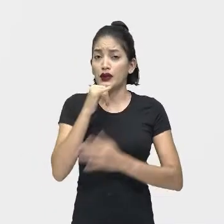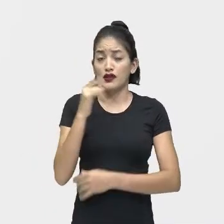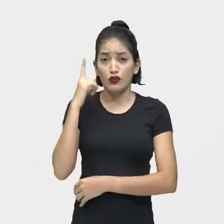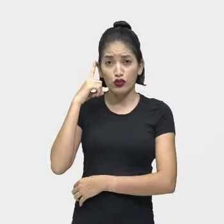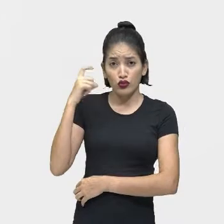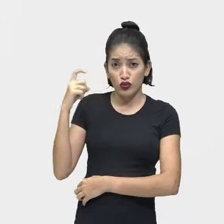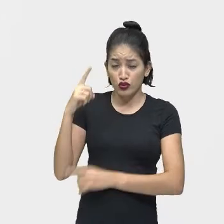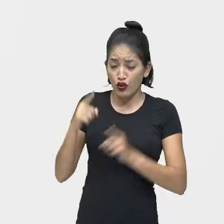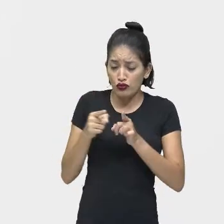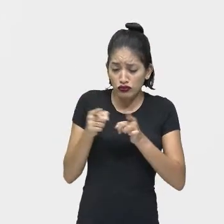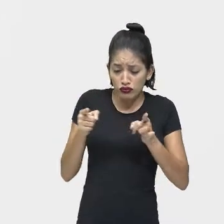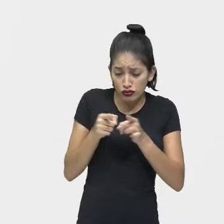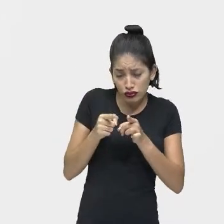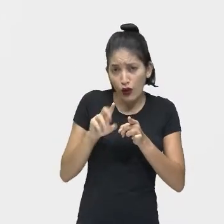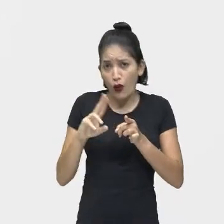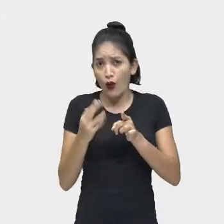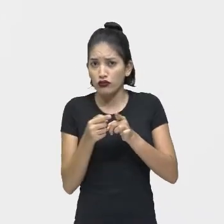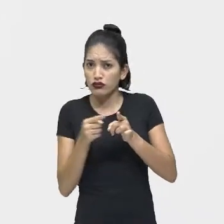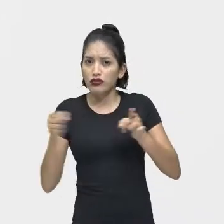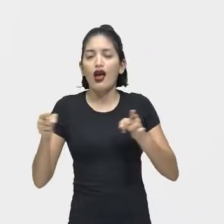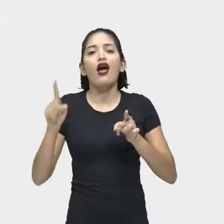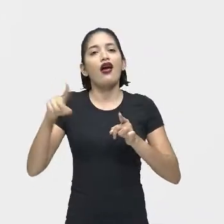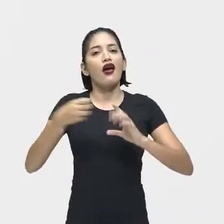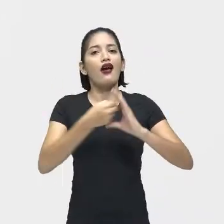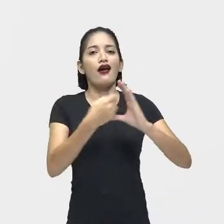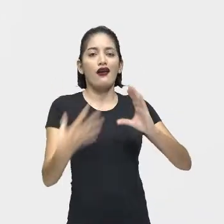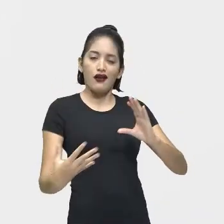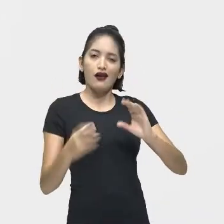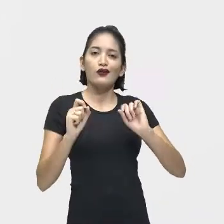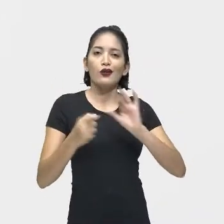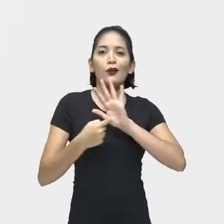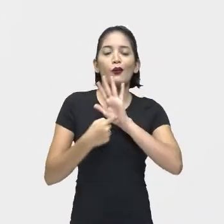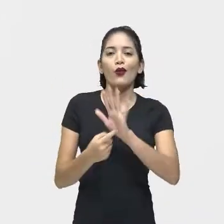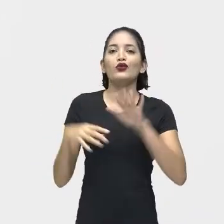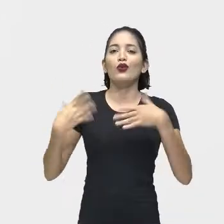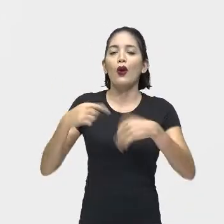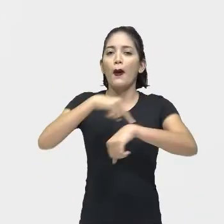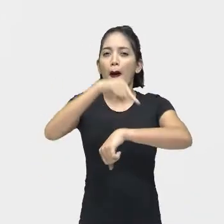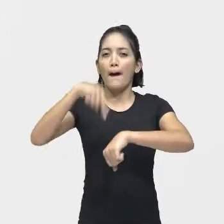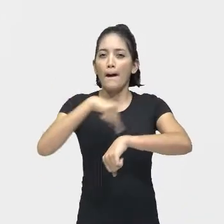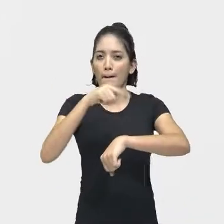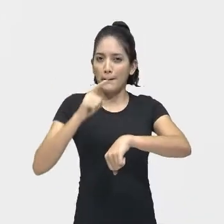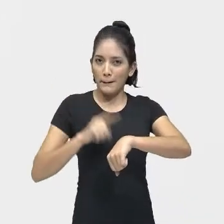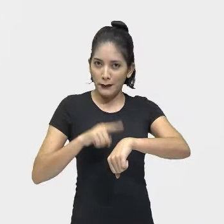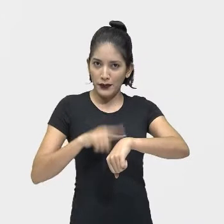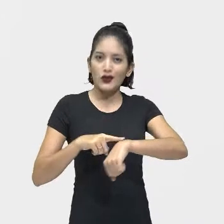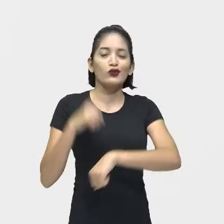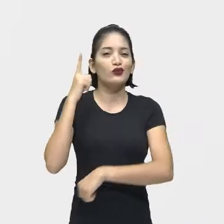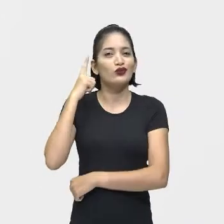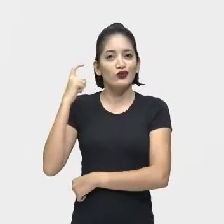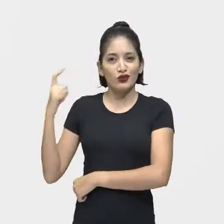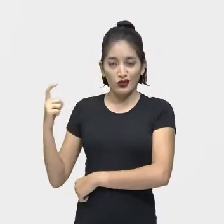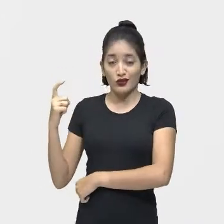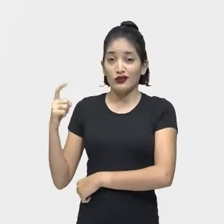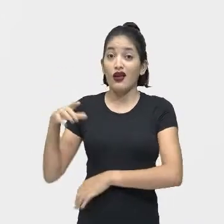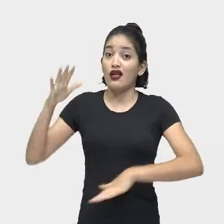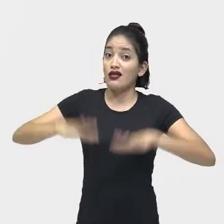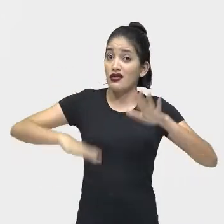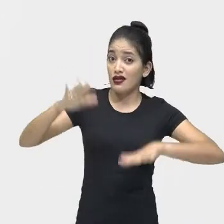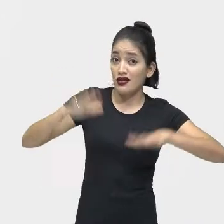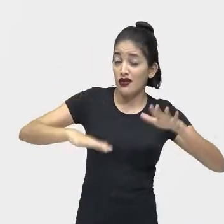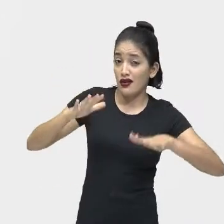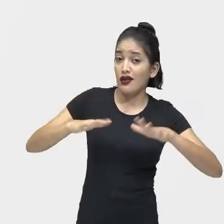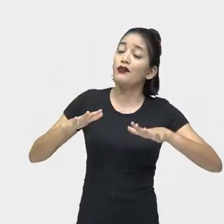é curto ou longo, é a característica que revela o tempo de emissão de um som. Depende do tempo